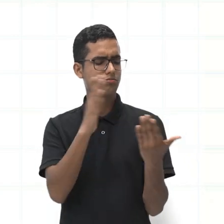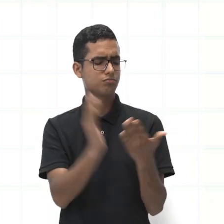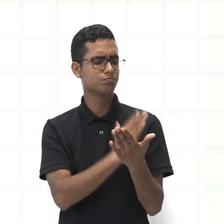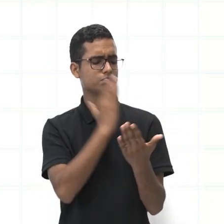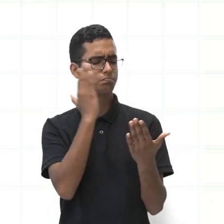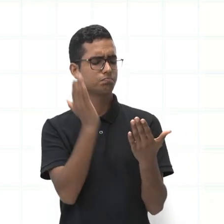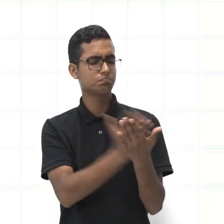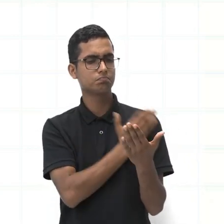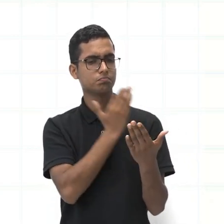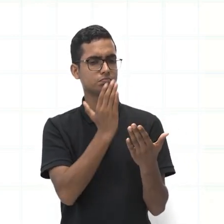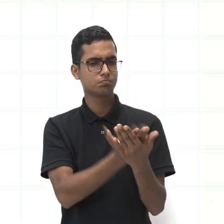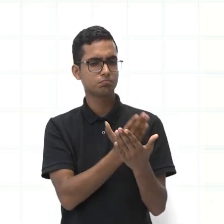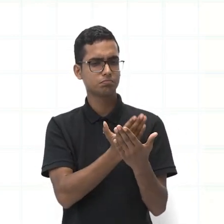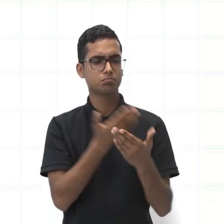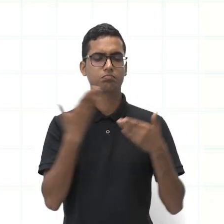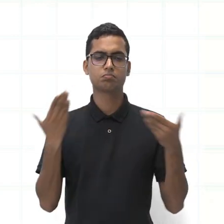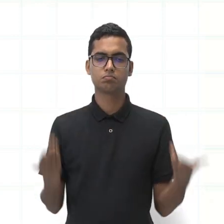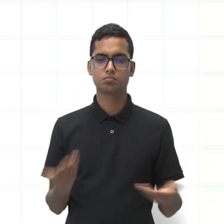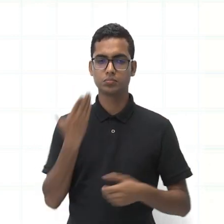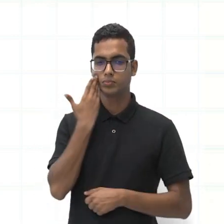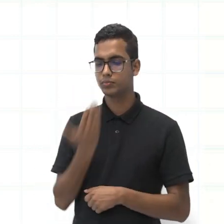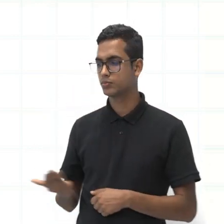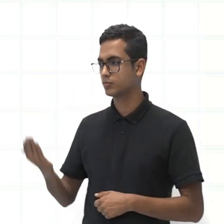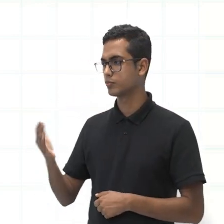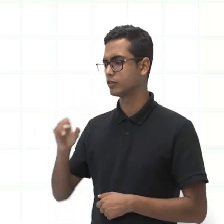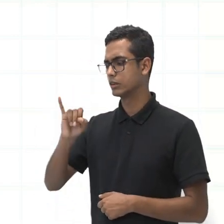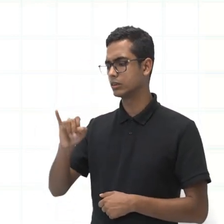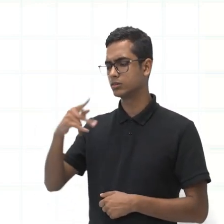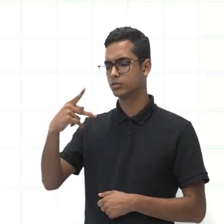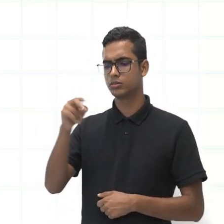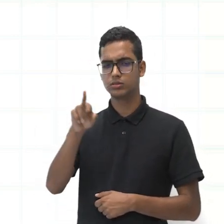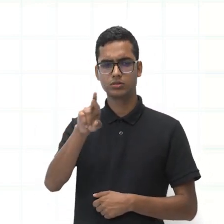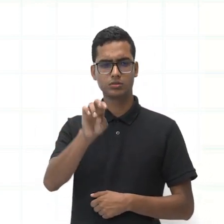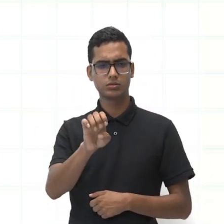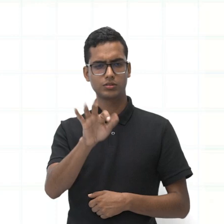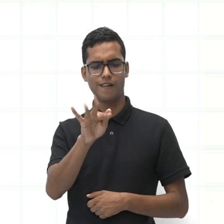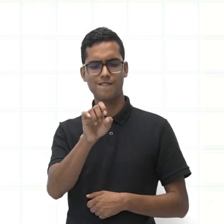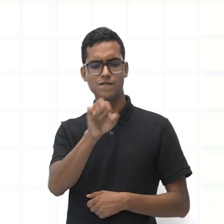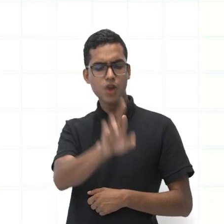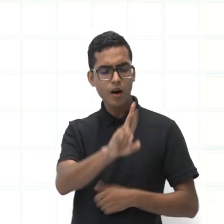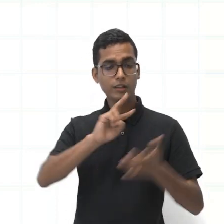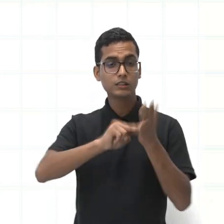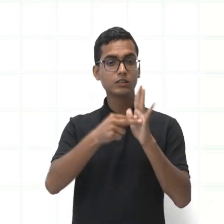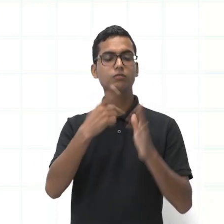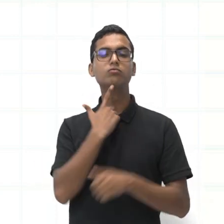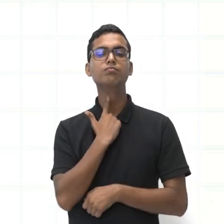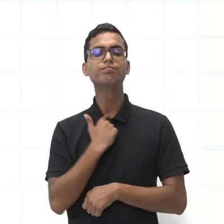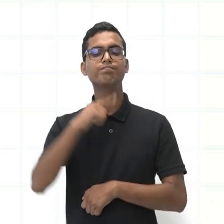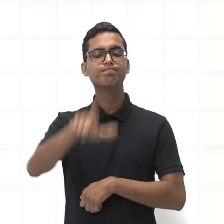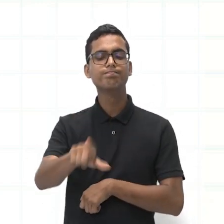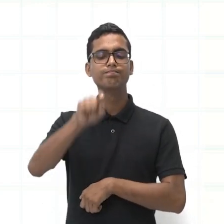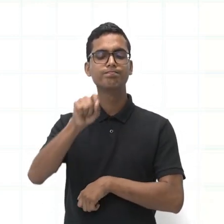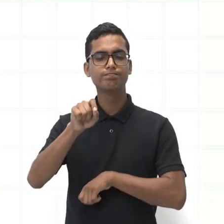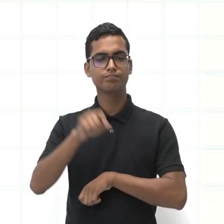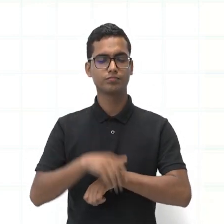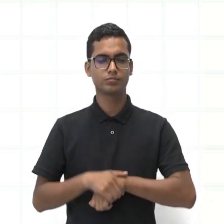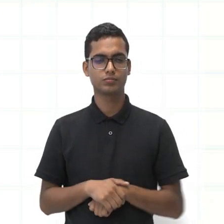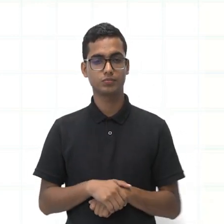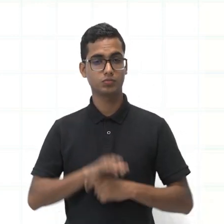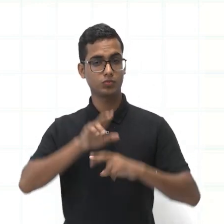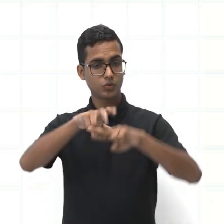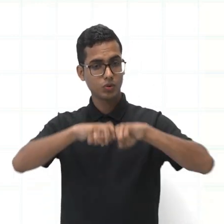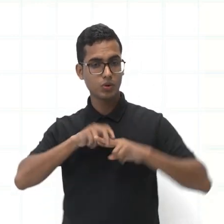prefer listen to music. Eu prefiro. Por quê, gente? Que ele está falando o verbo prefer. Porque eu dei opções.